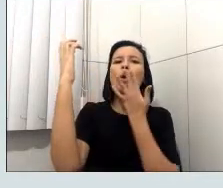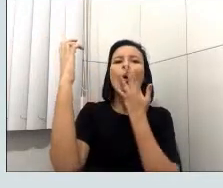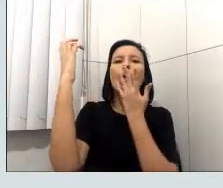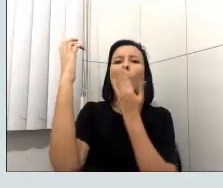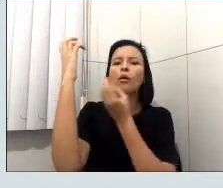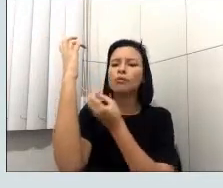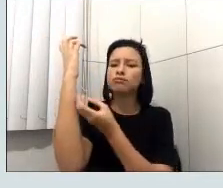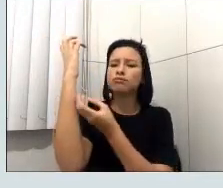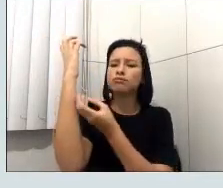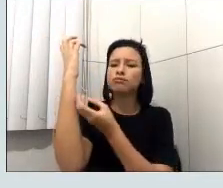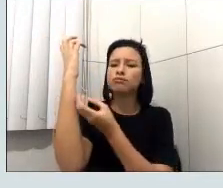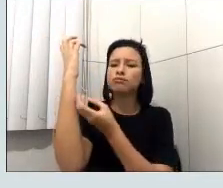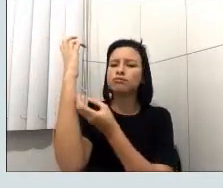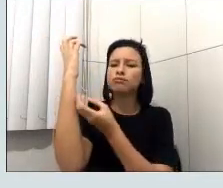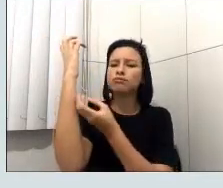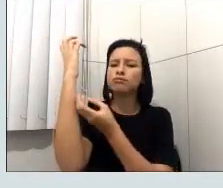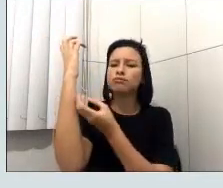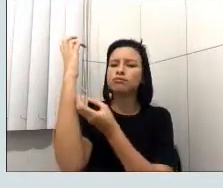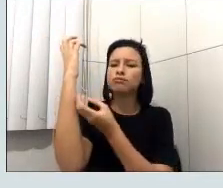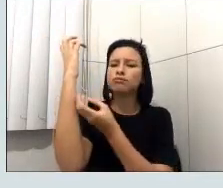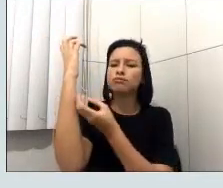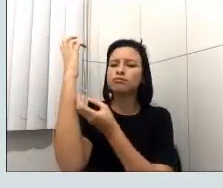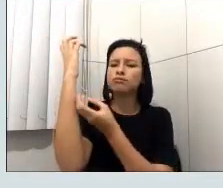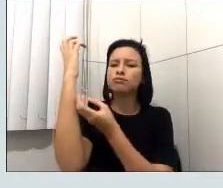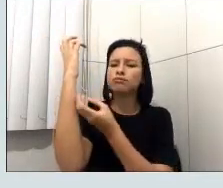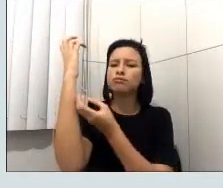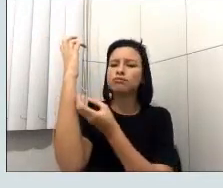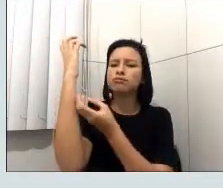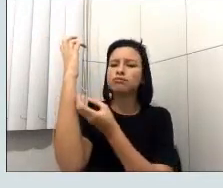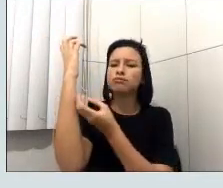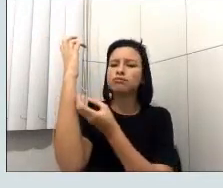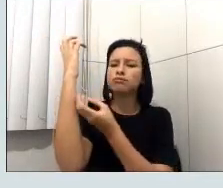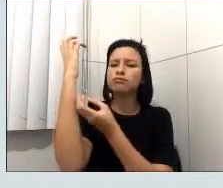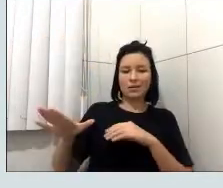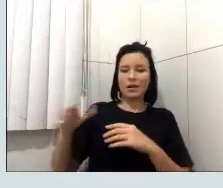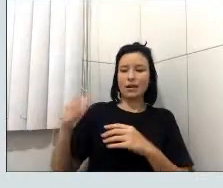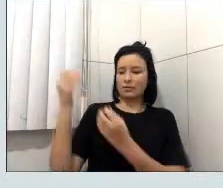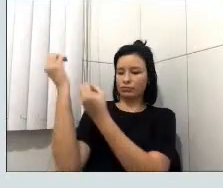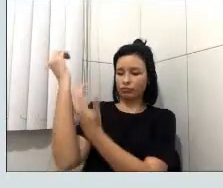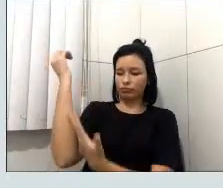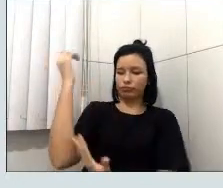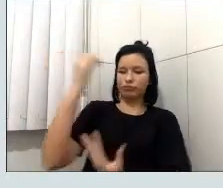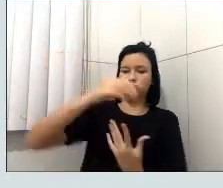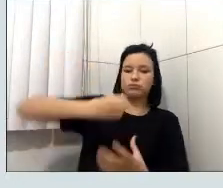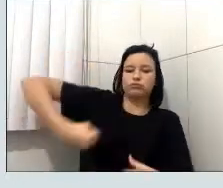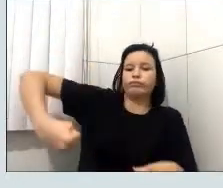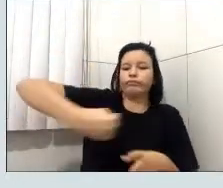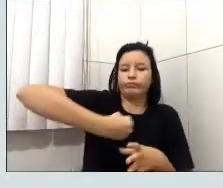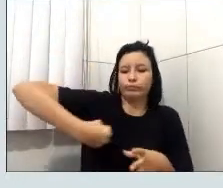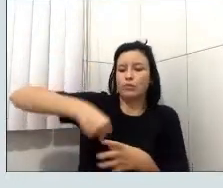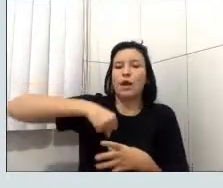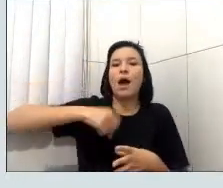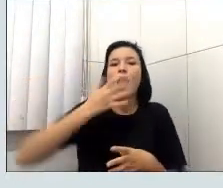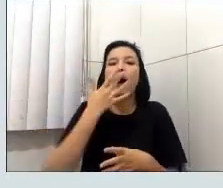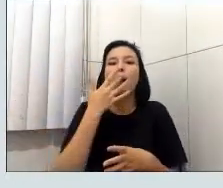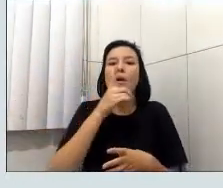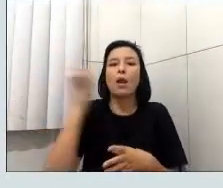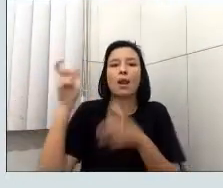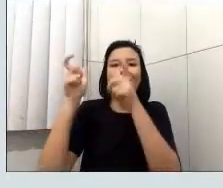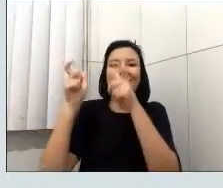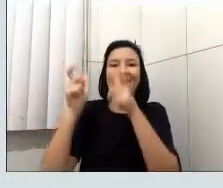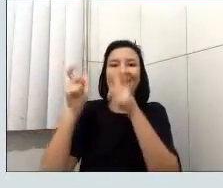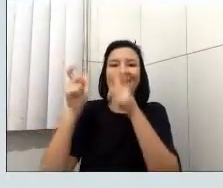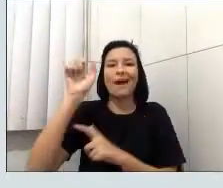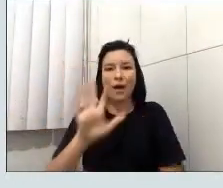tecidos lá na Europa. Já em 1503, a gente vai ter uma segunda expedição, essa